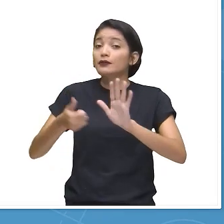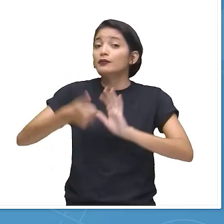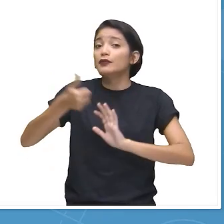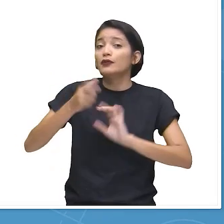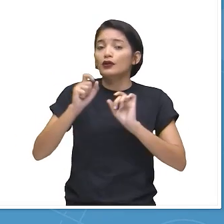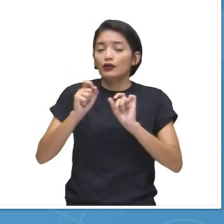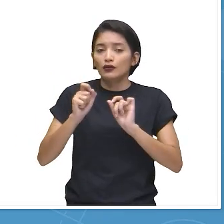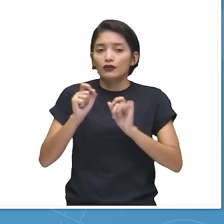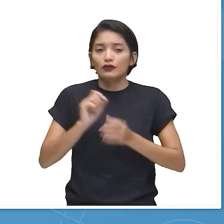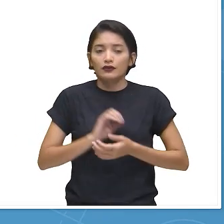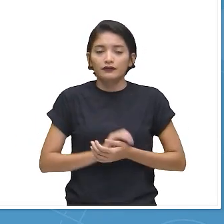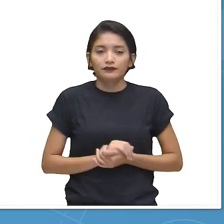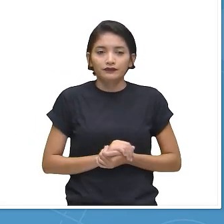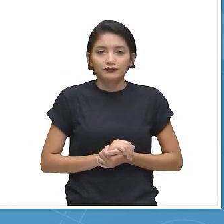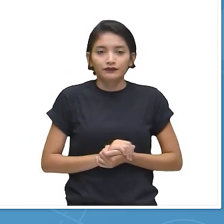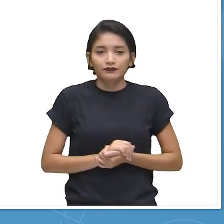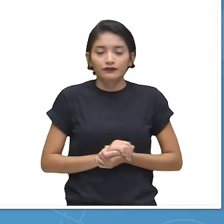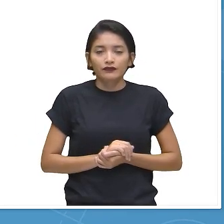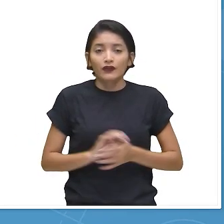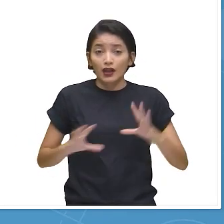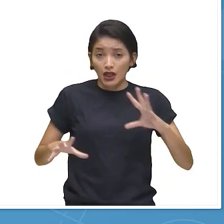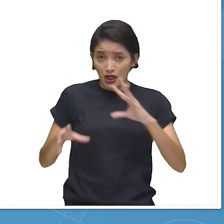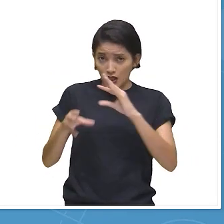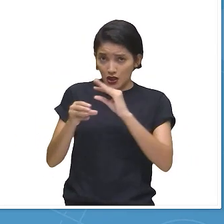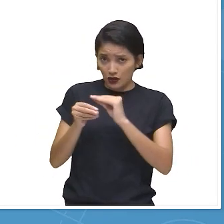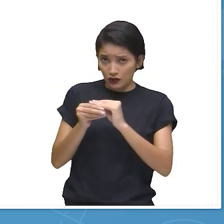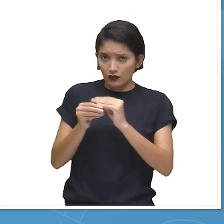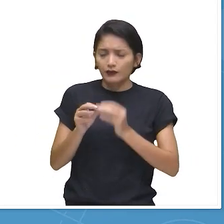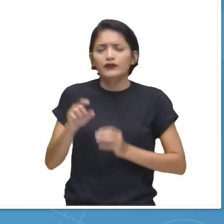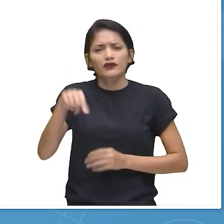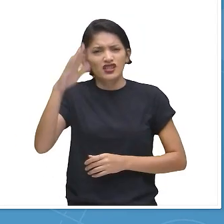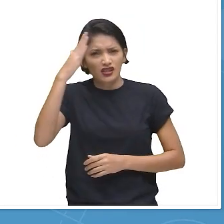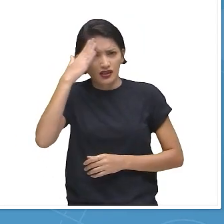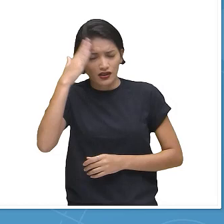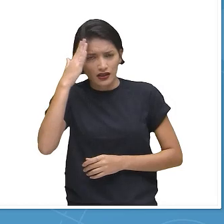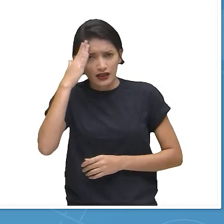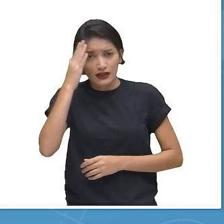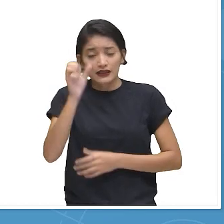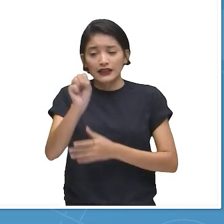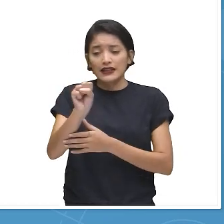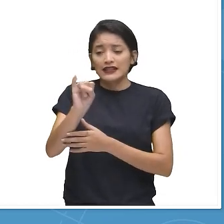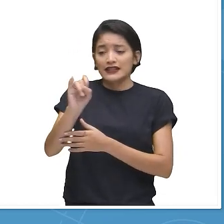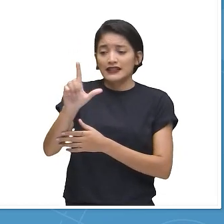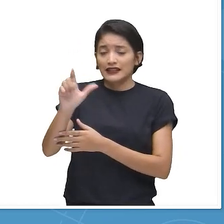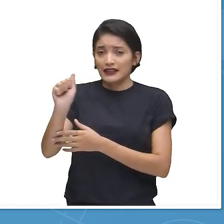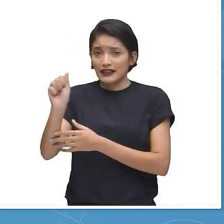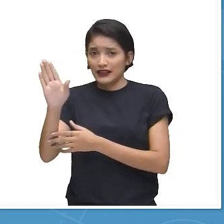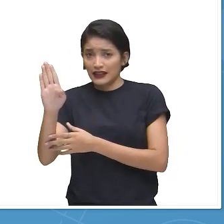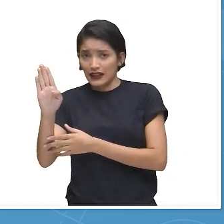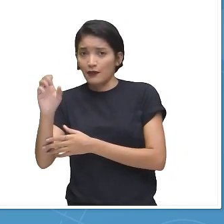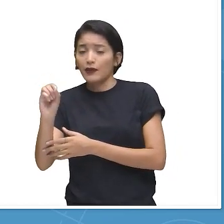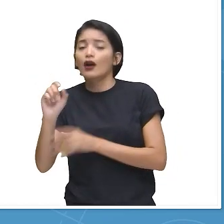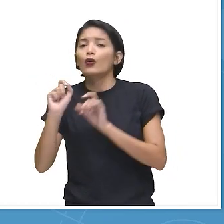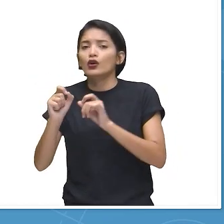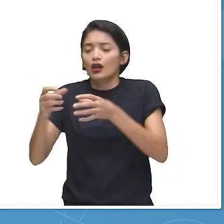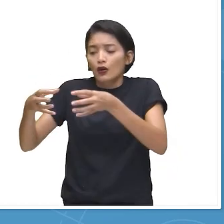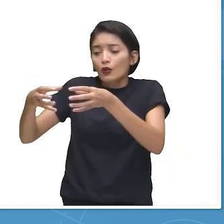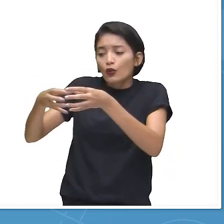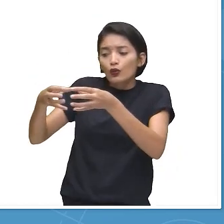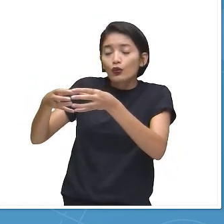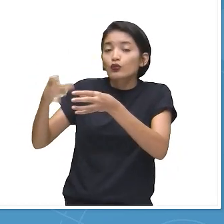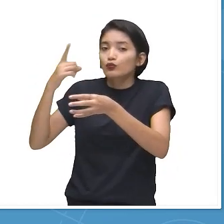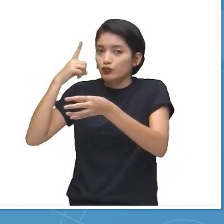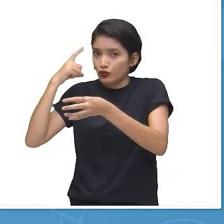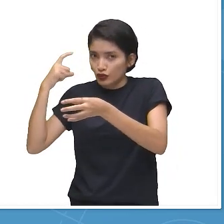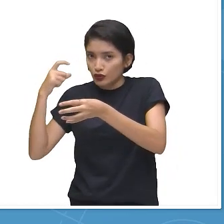vamos resumir um pouquinho. Então, você já sabe que sílaba é cada um daqueles conjuntos, né, de som